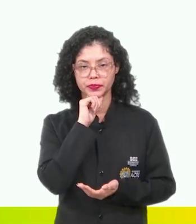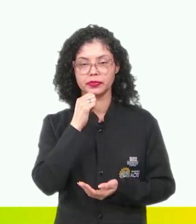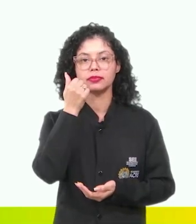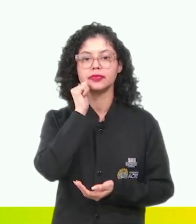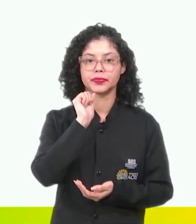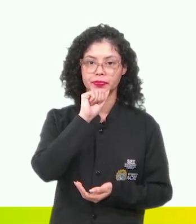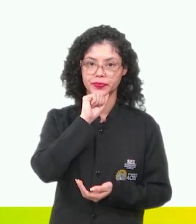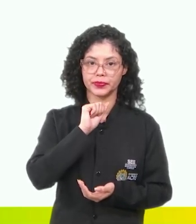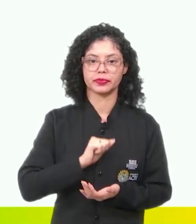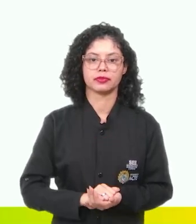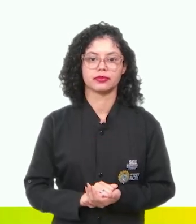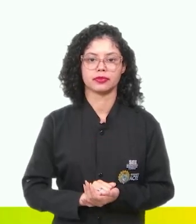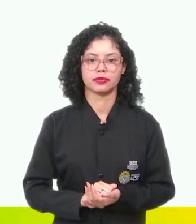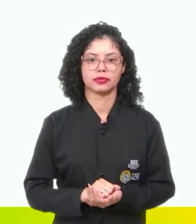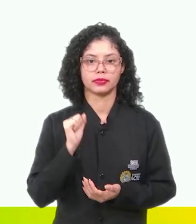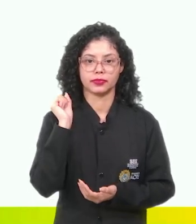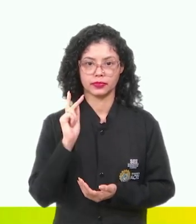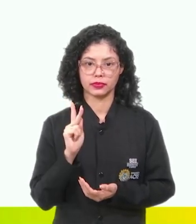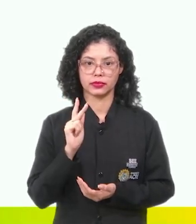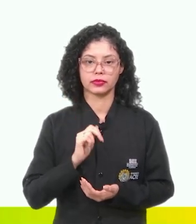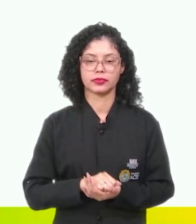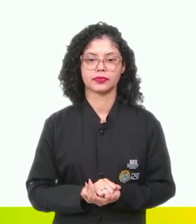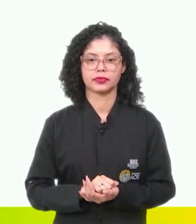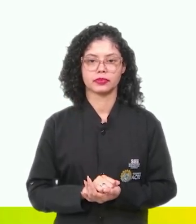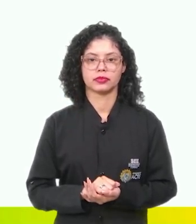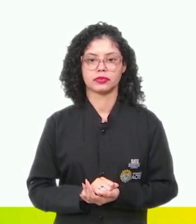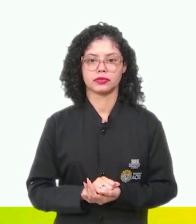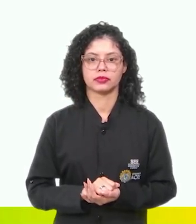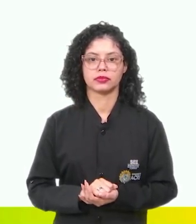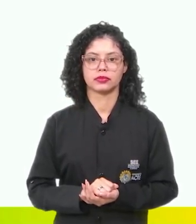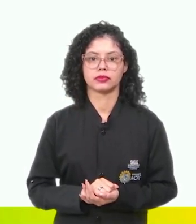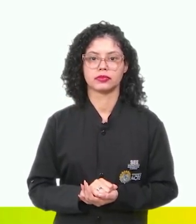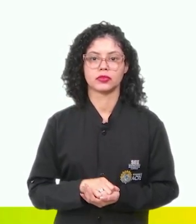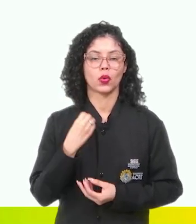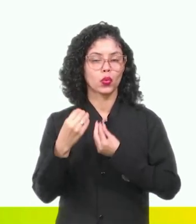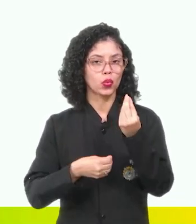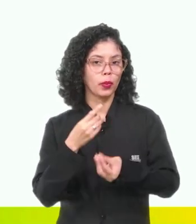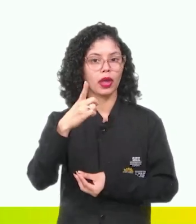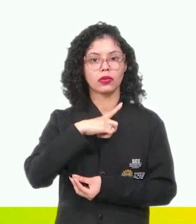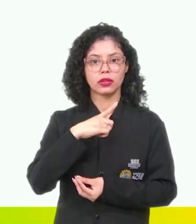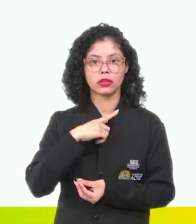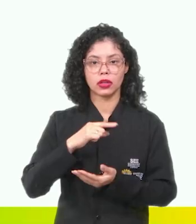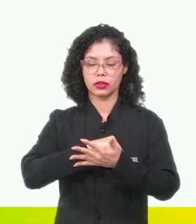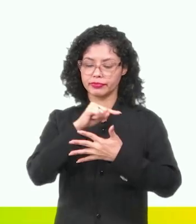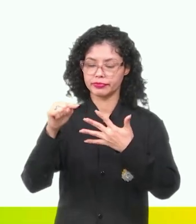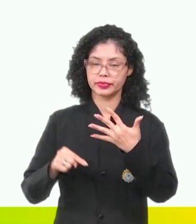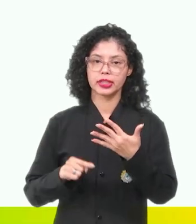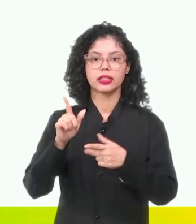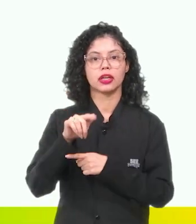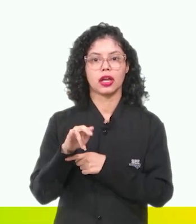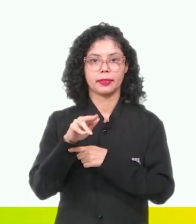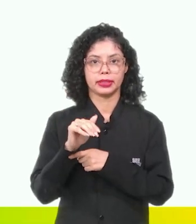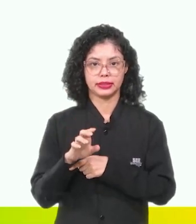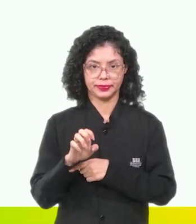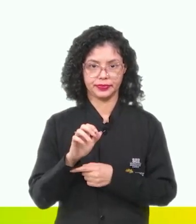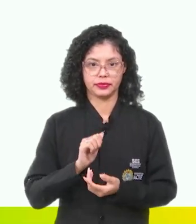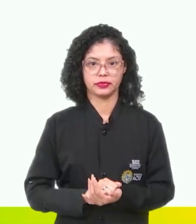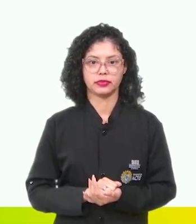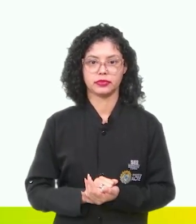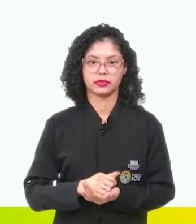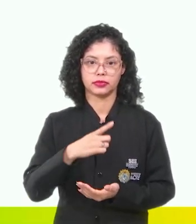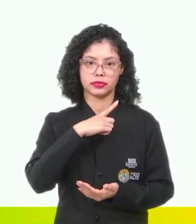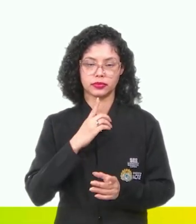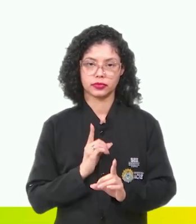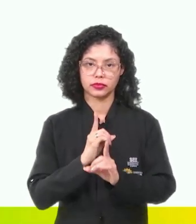aqui da mãe, tá ok? Então, como é que eu tenho essa variedade de gametas, pessoal? Eu